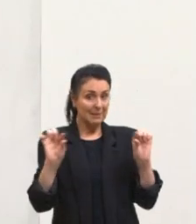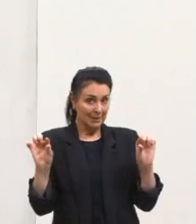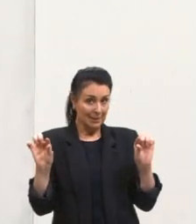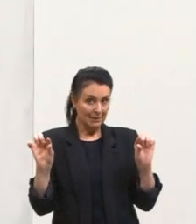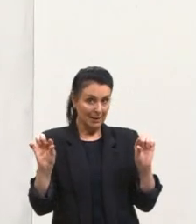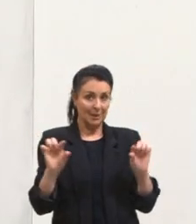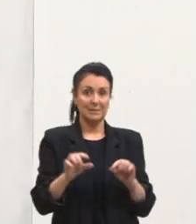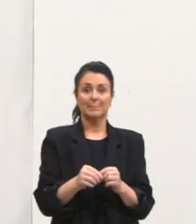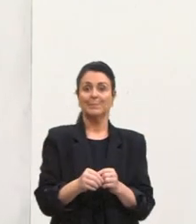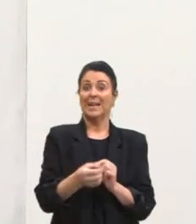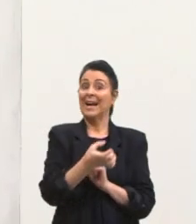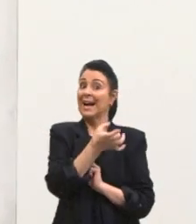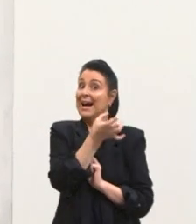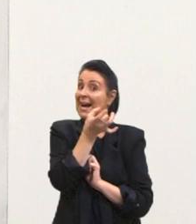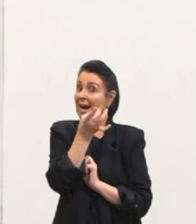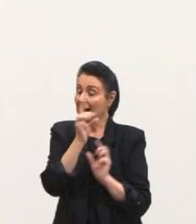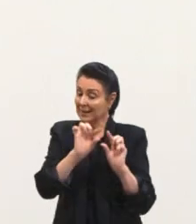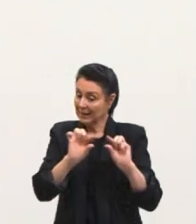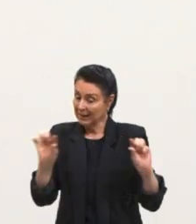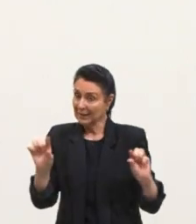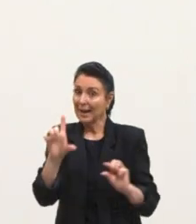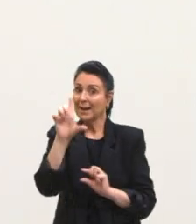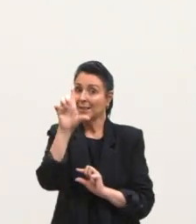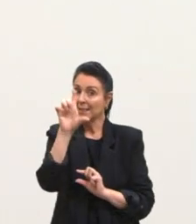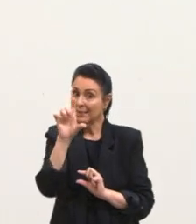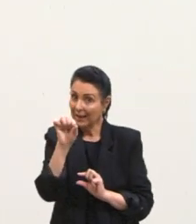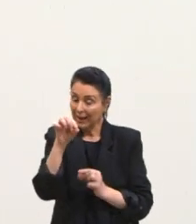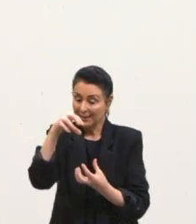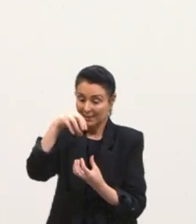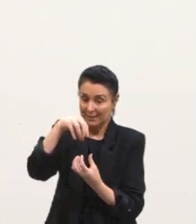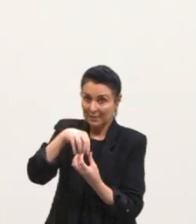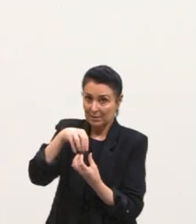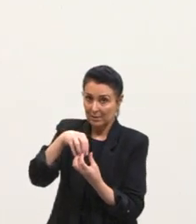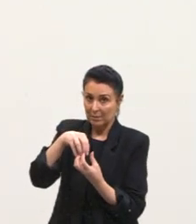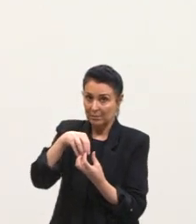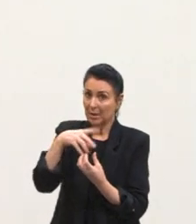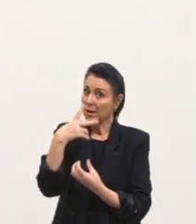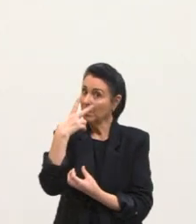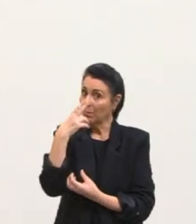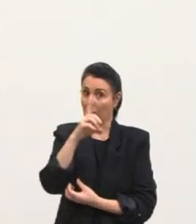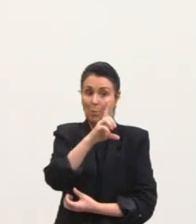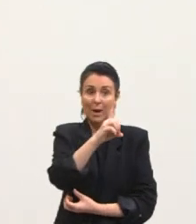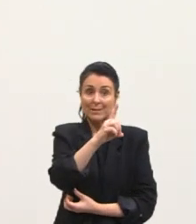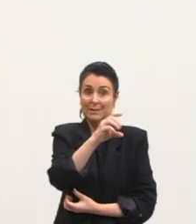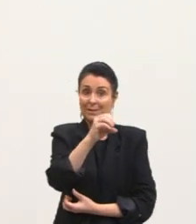que totaliza 100 bolinhas.